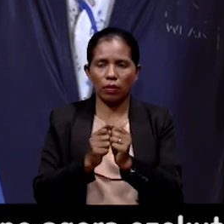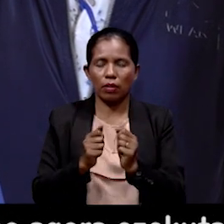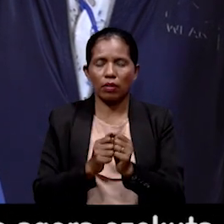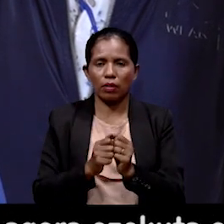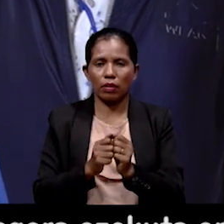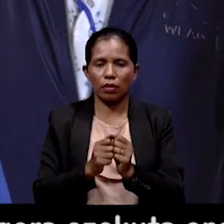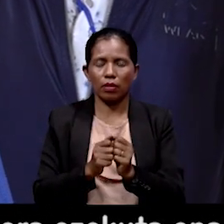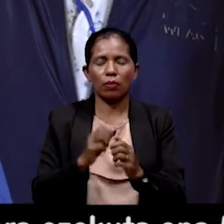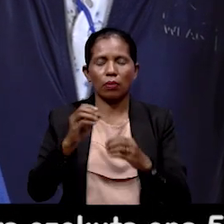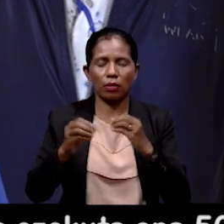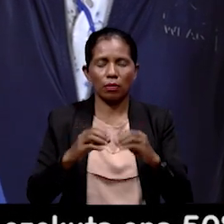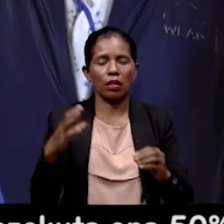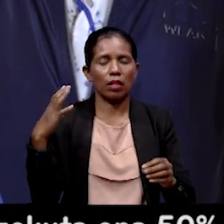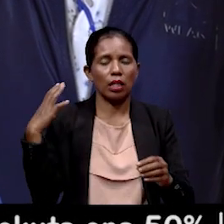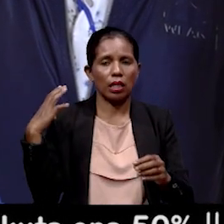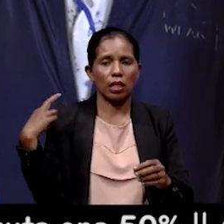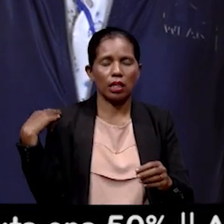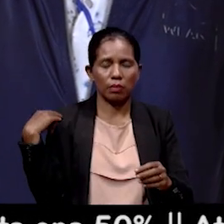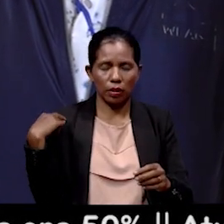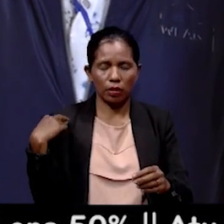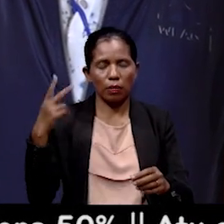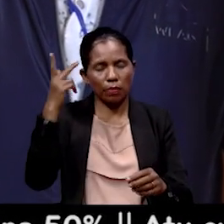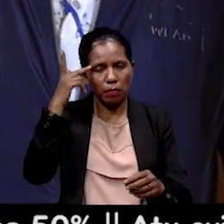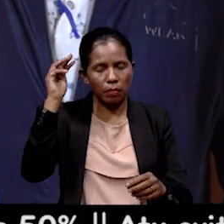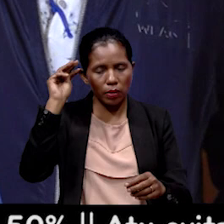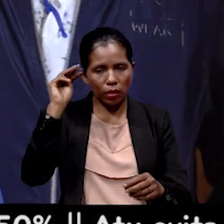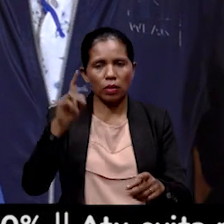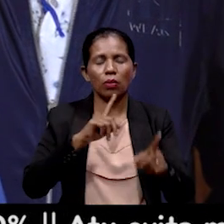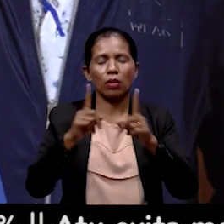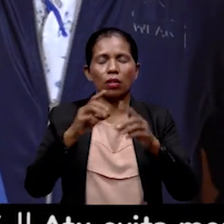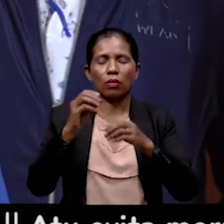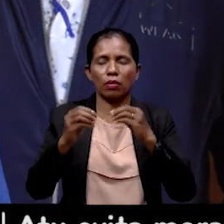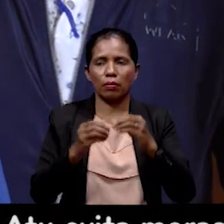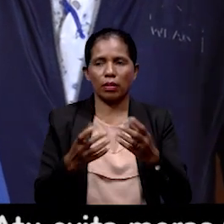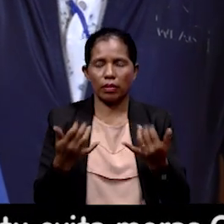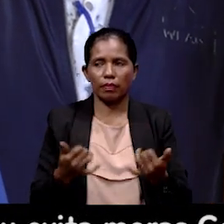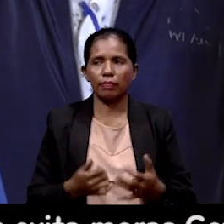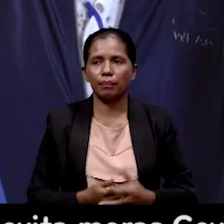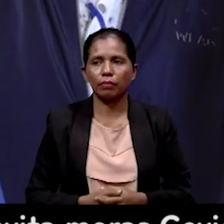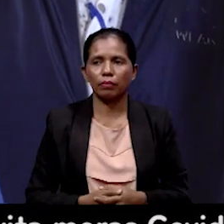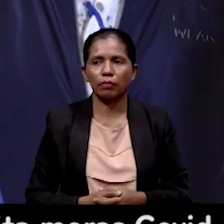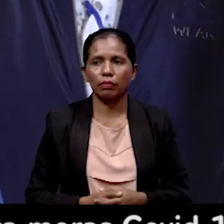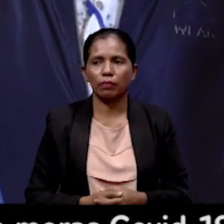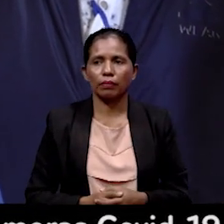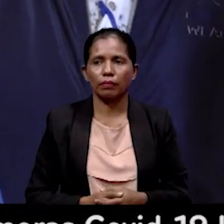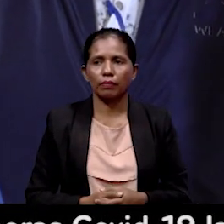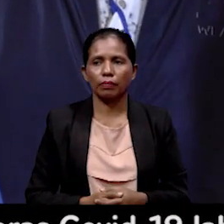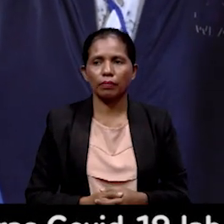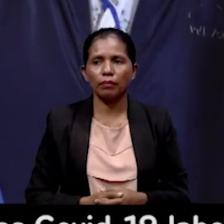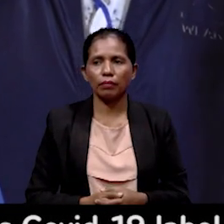autoridade competente, sou o primeiro-ministro, ou seja, a tu qual é sobre o assunto. Mas se você tem um problema específico, como